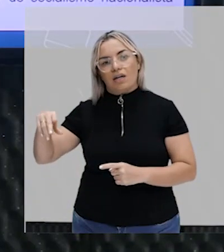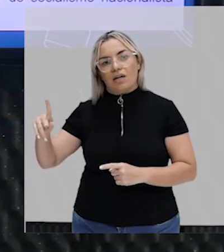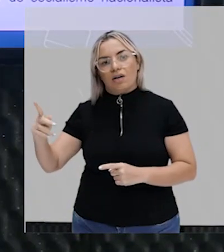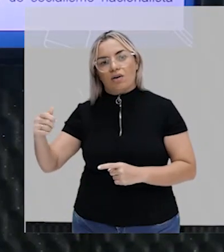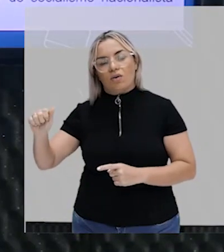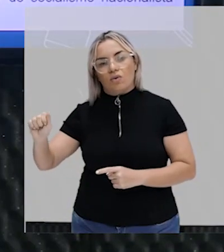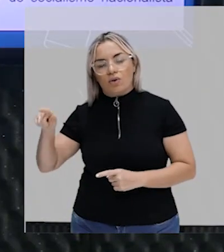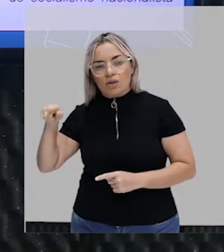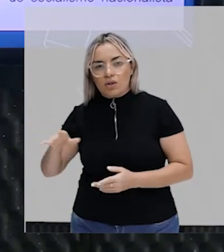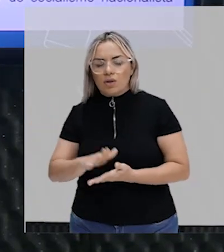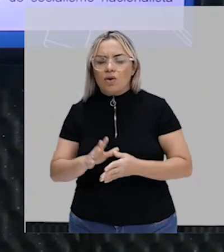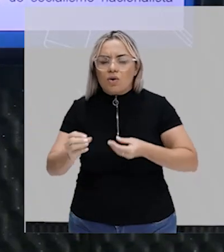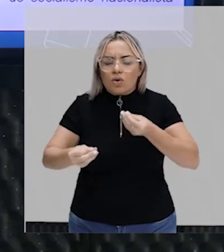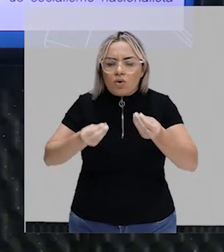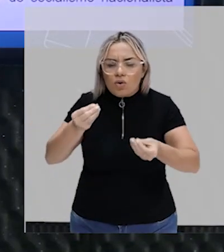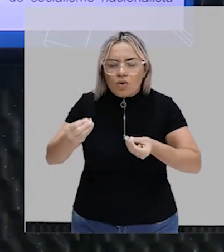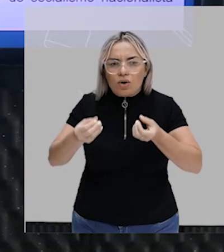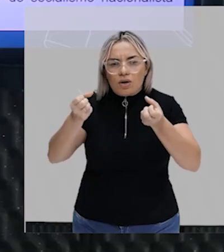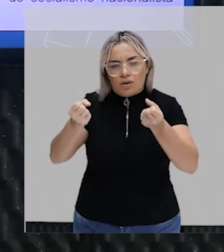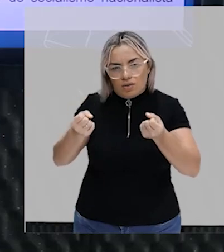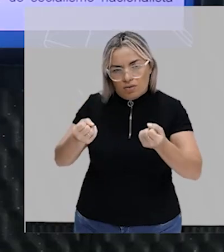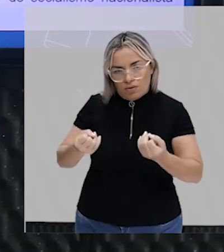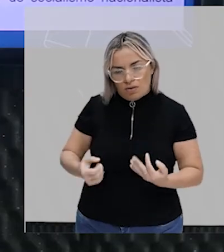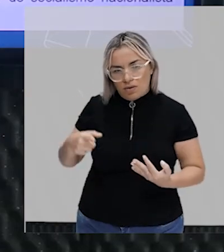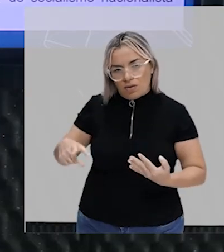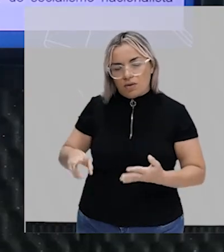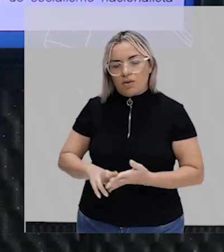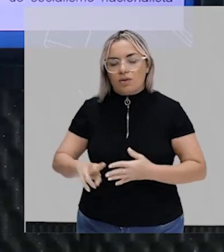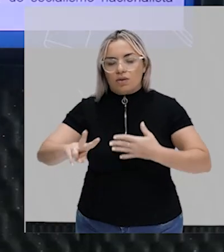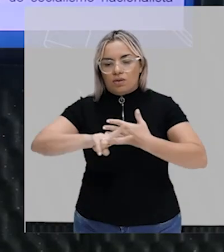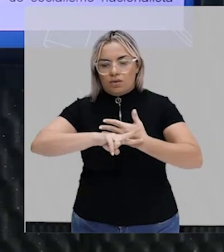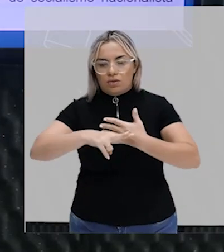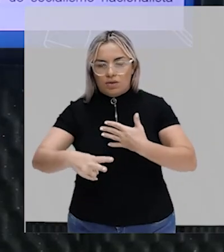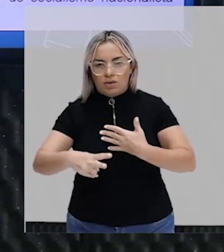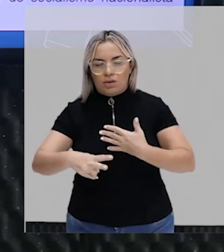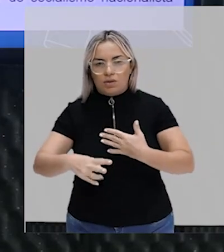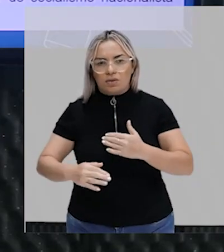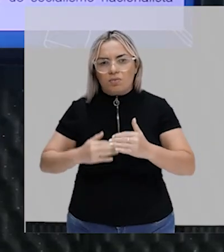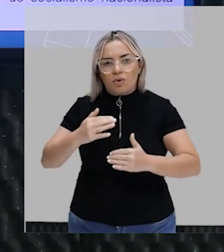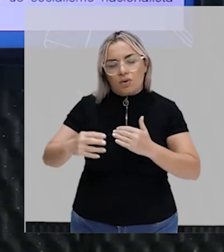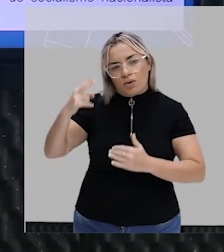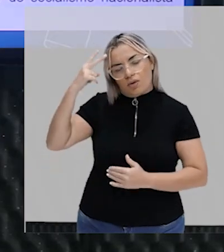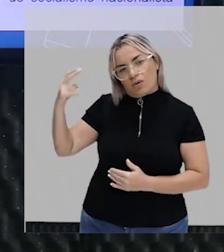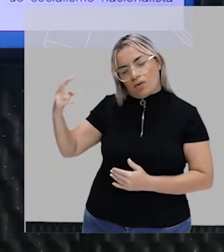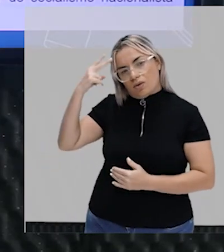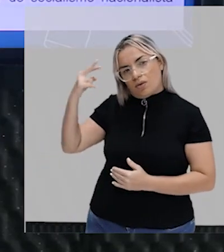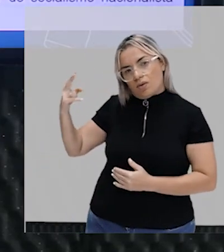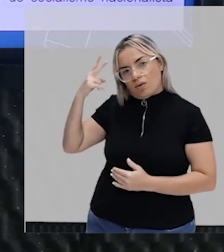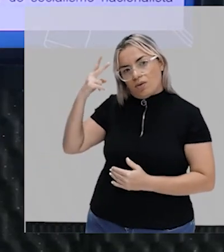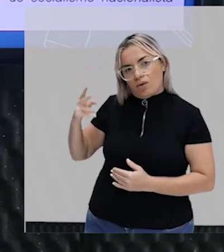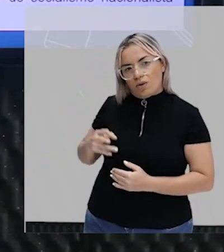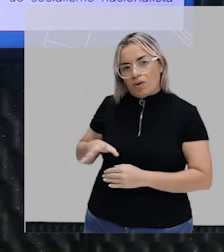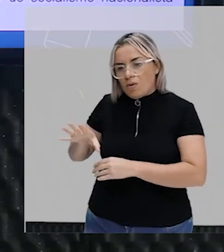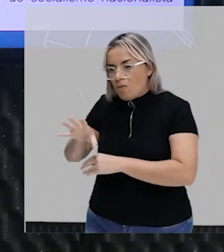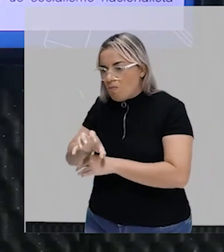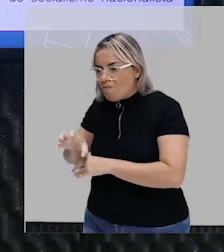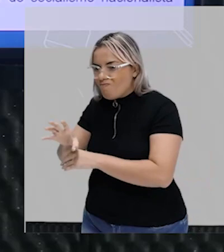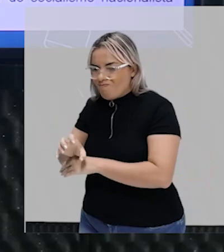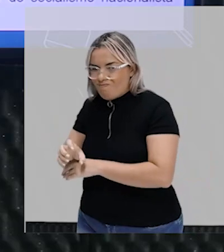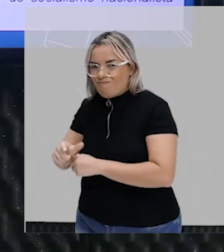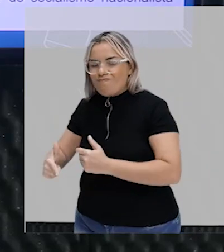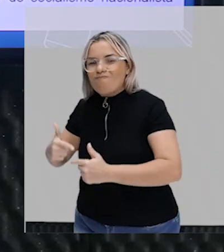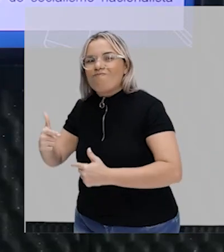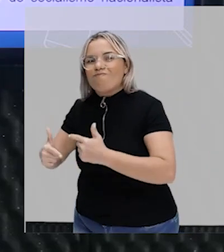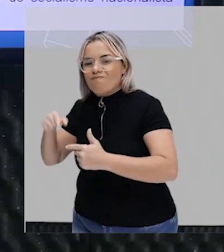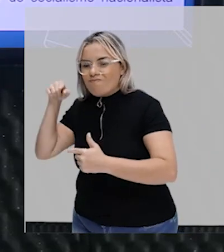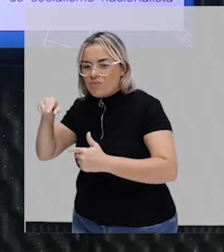processo histórico, principalmente no período mais recente, essas etnias elas foram perseguidas pelo governo central espanhol e